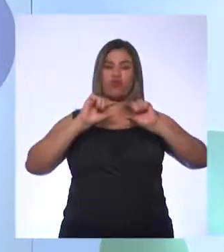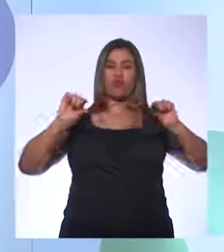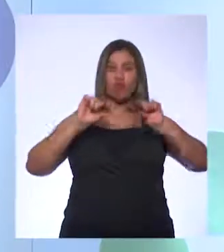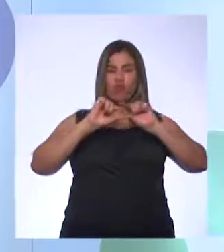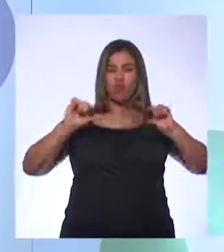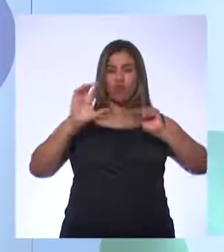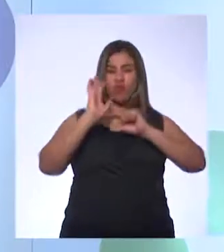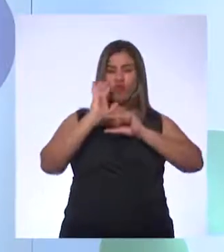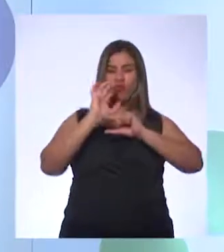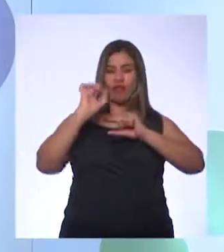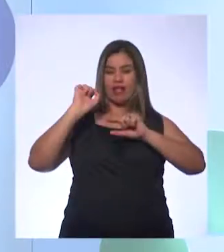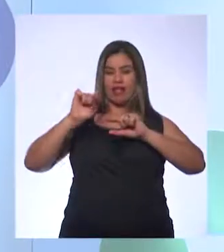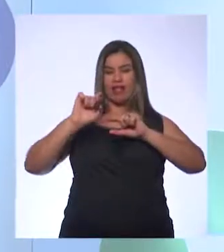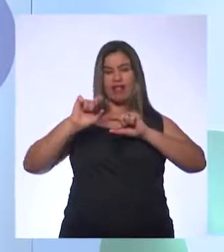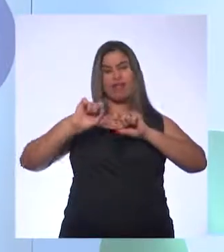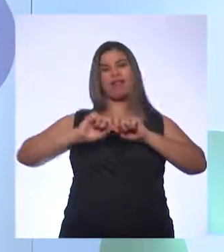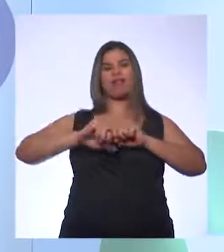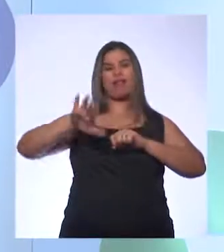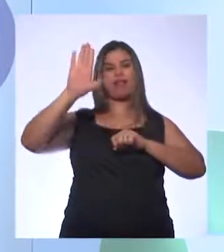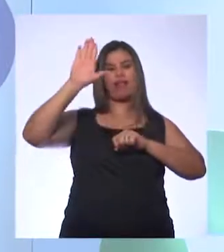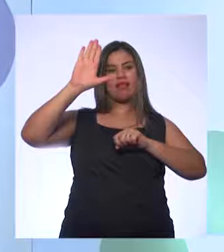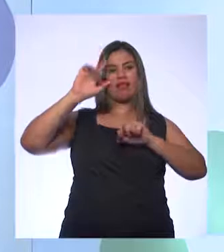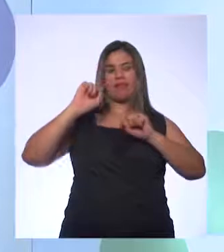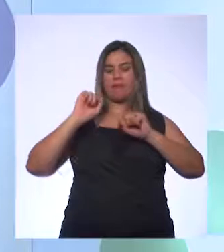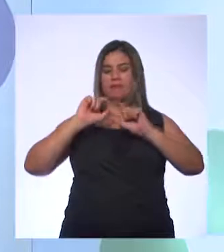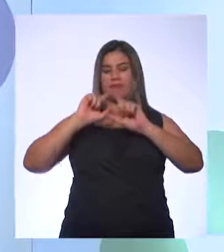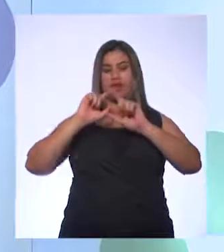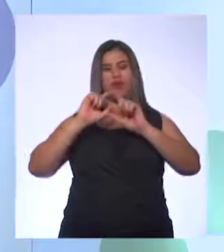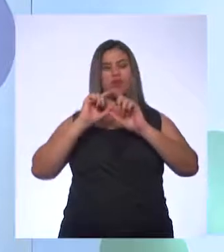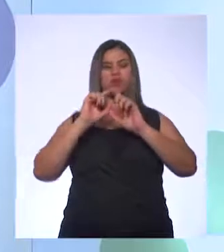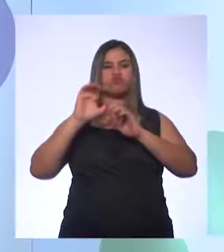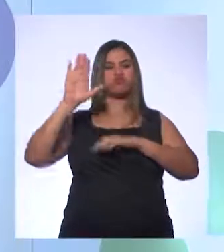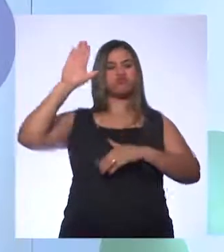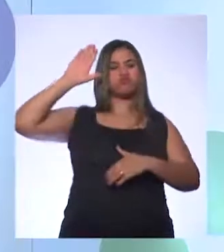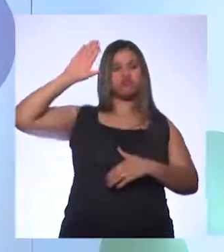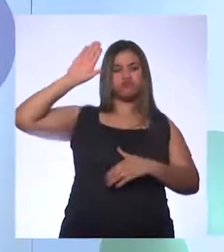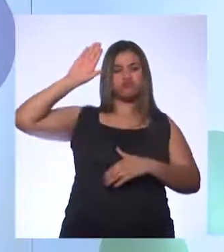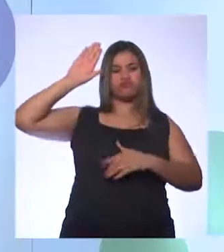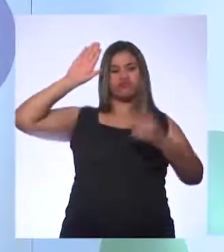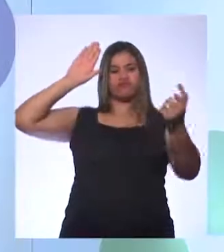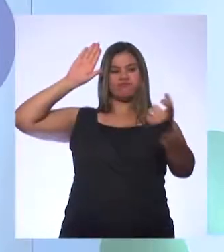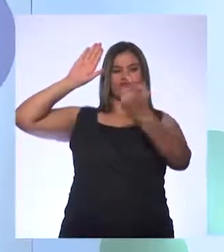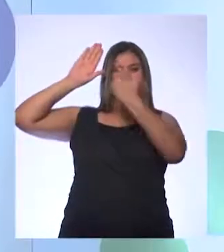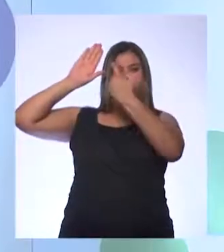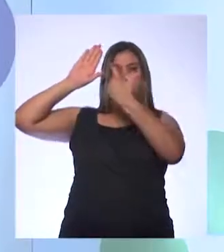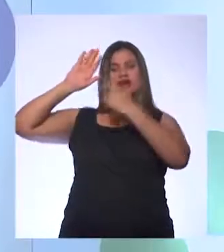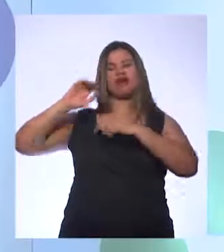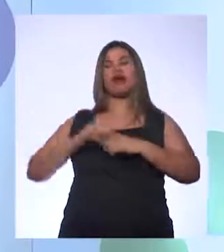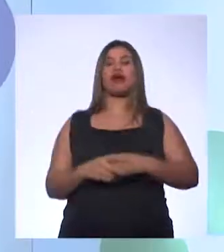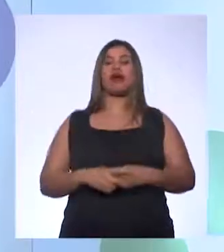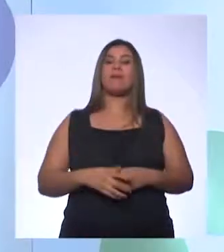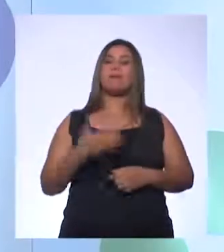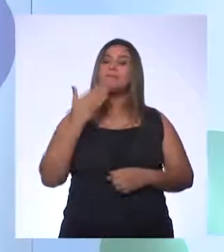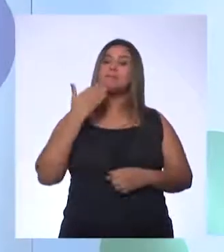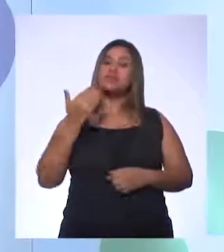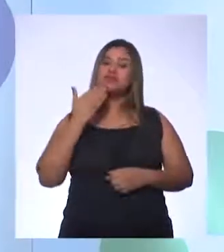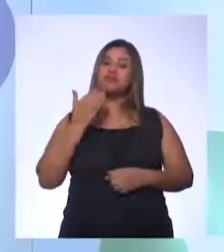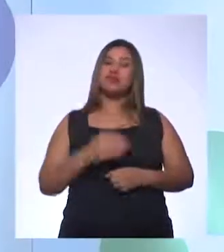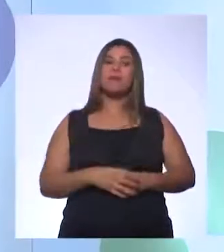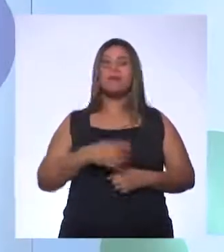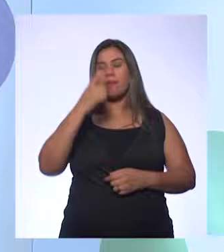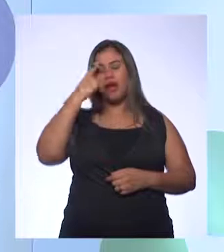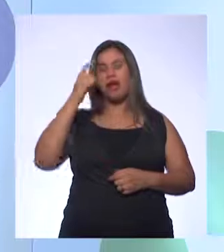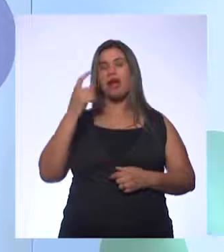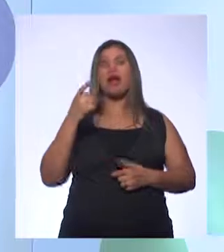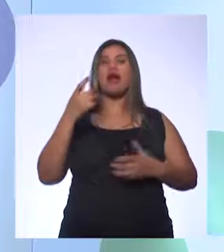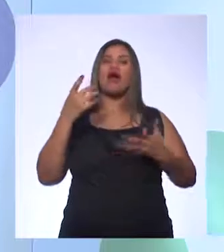Aí clica no vídeo, na imagem, né, que aparece lá, você clica, não quer dizer que já vai entrar ao vivo. Quer dizer que você pediu a fala. Porque às vezes a gente fala assim, olha,